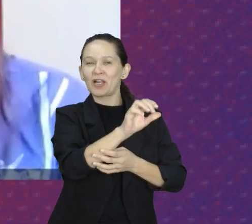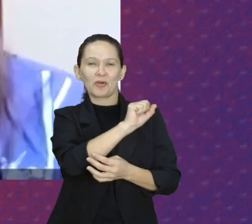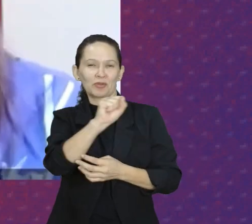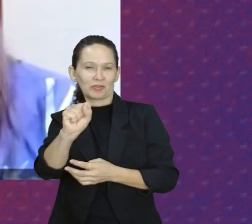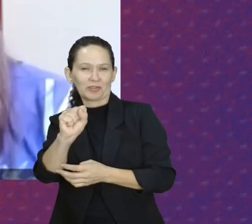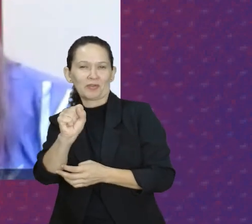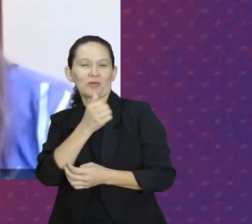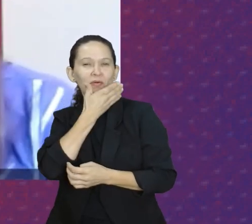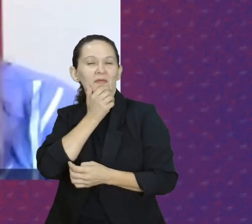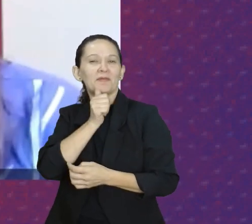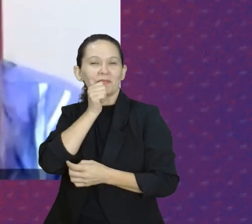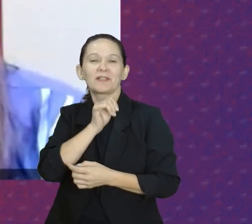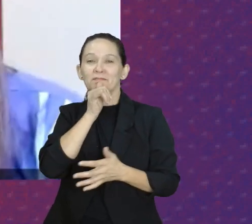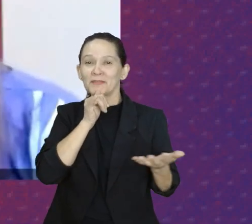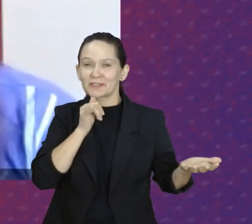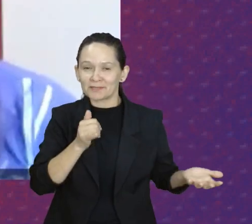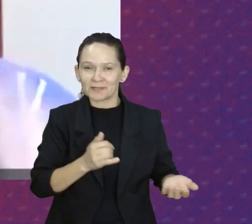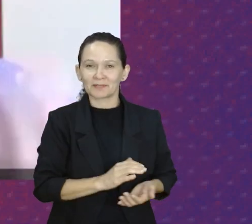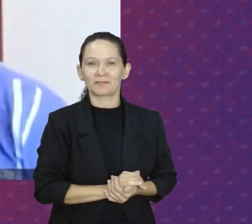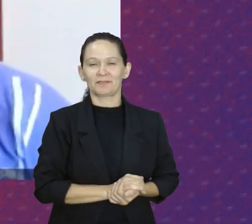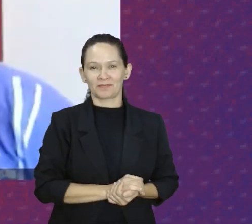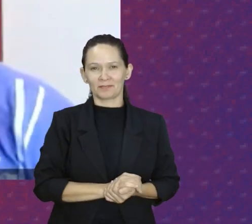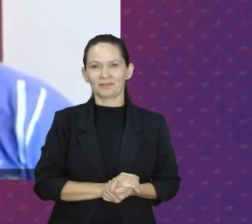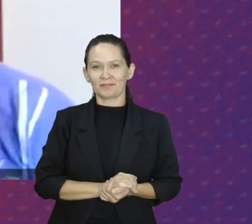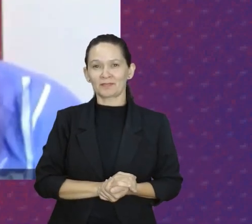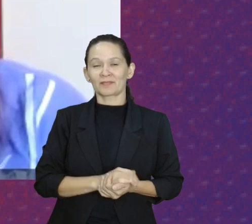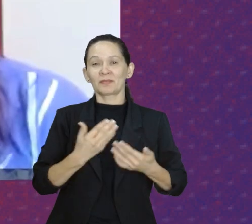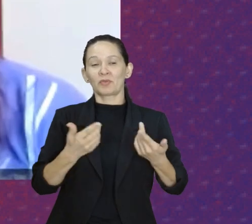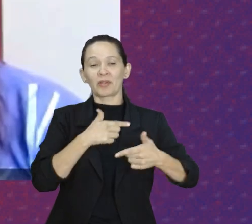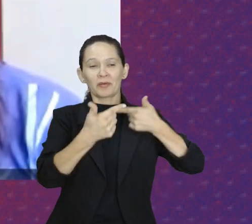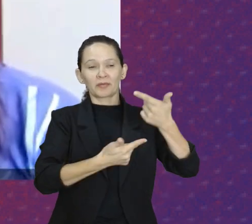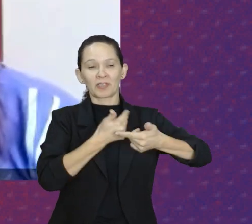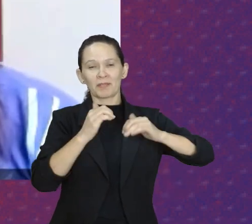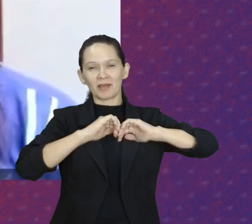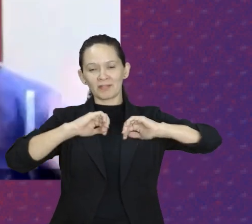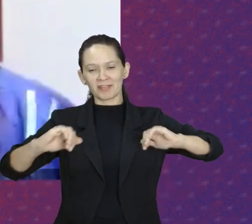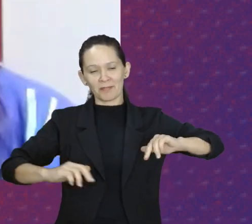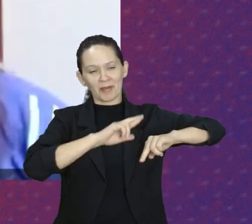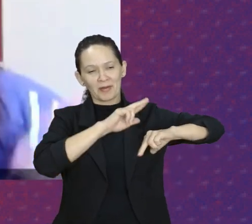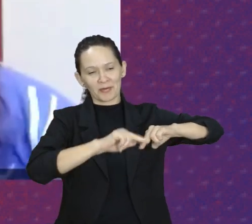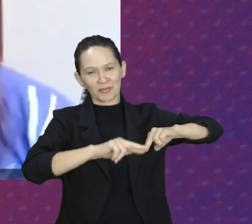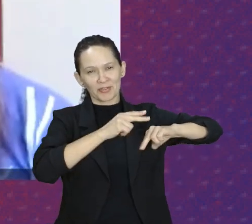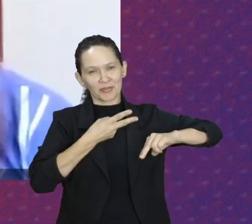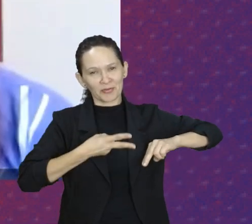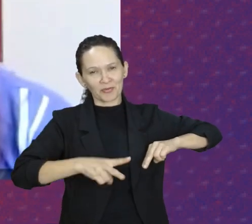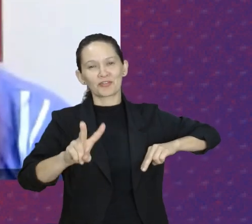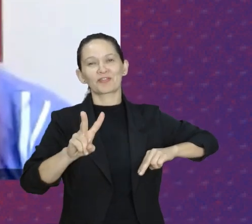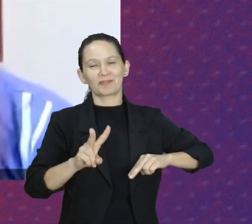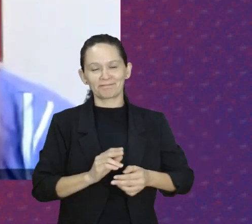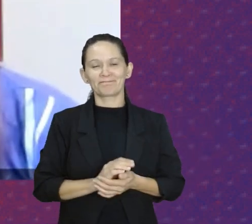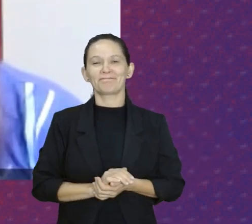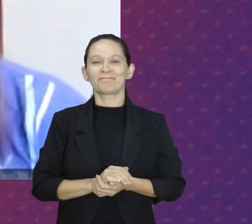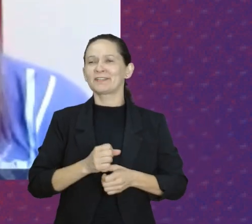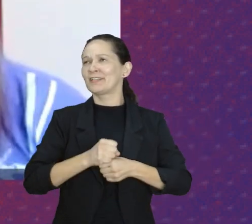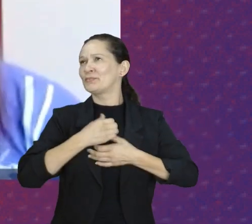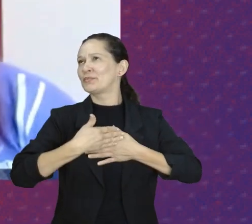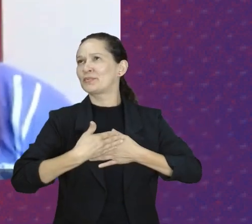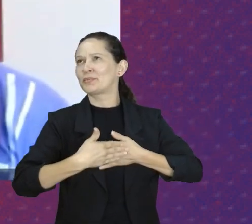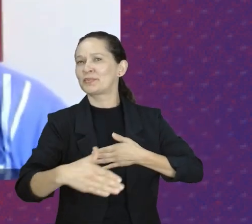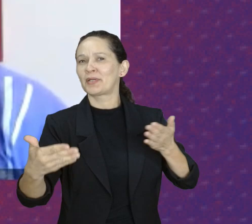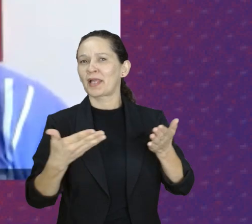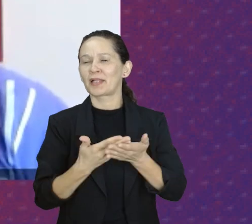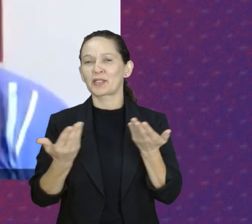desse companheiro, né? Porque a divisão sexual do trabalho continua aí muito ativa ao longo da vida. E